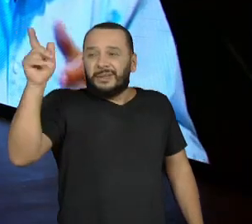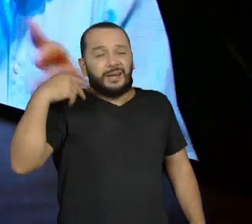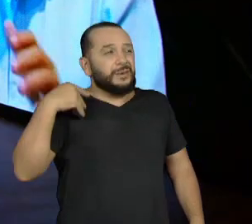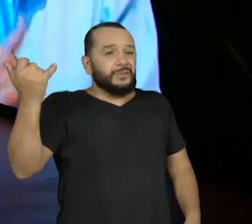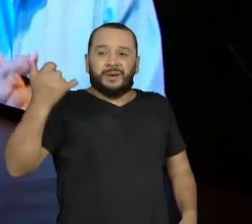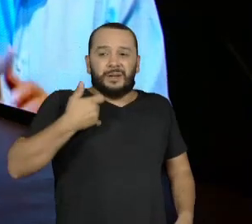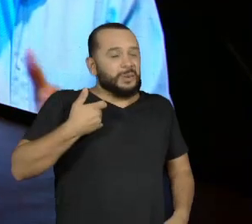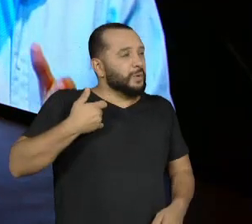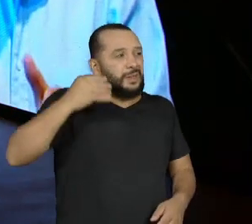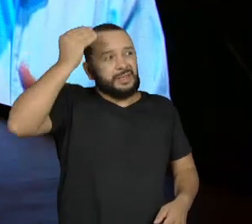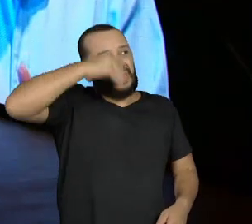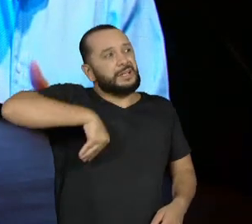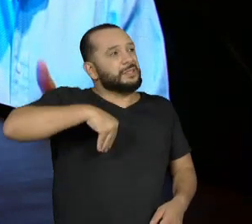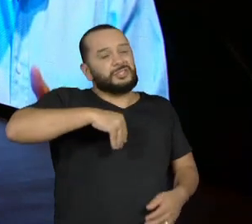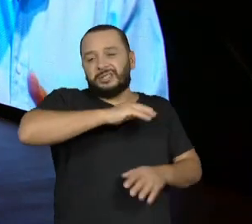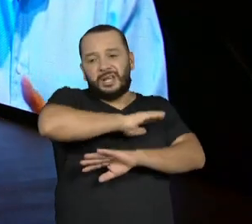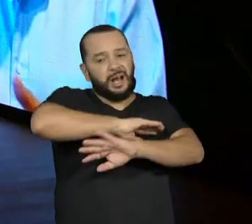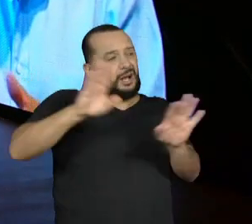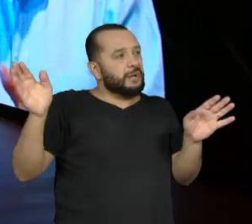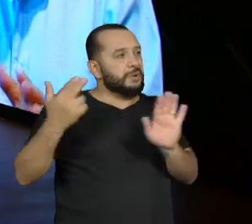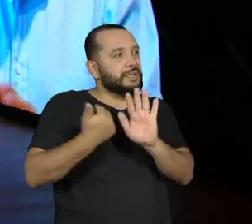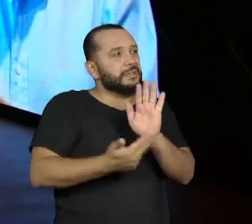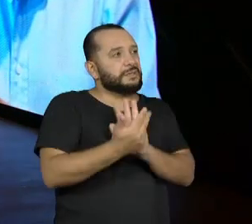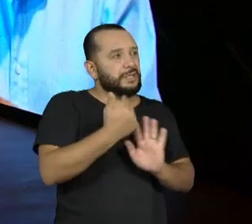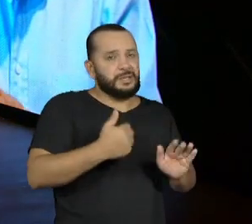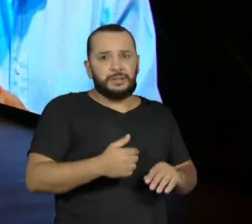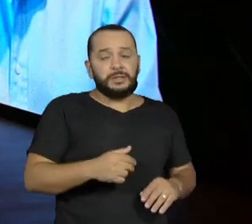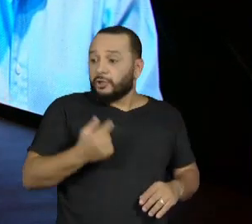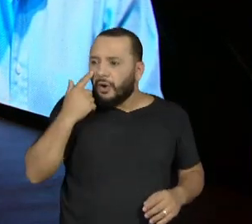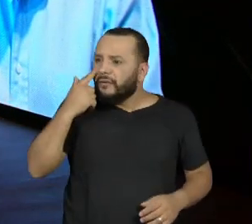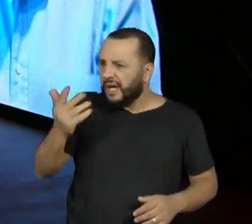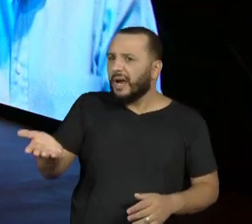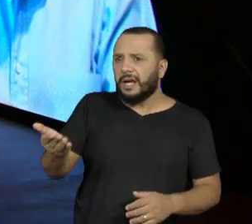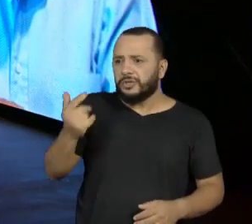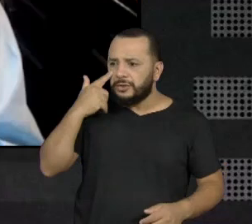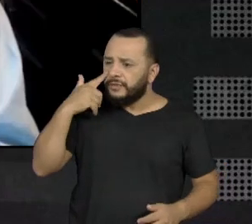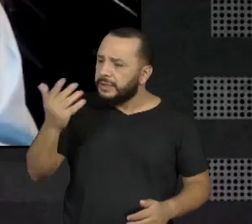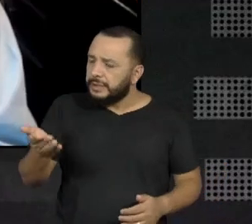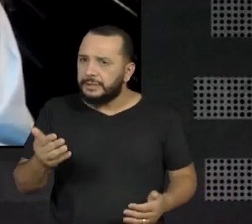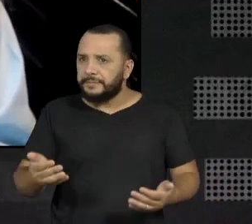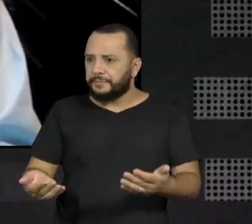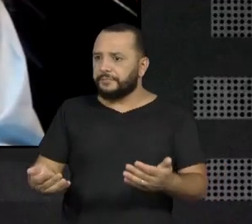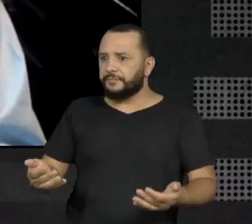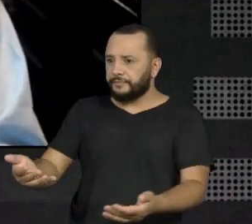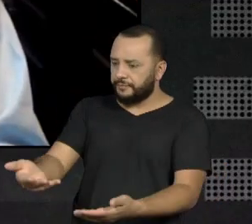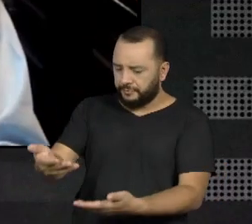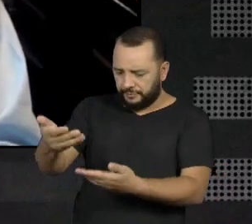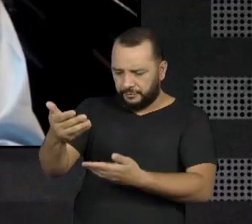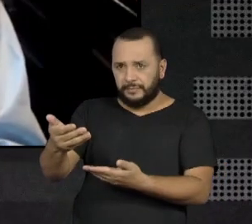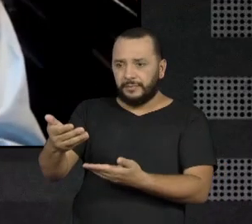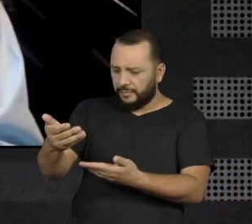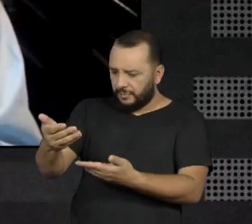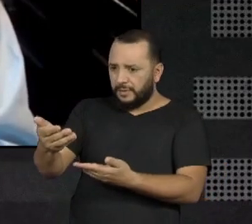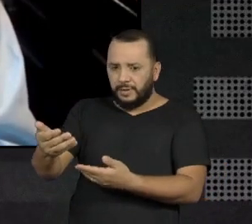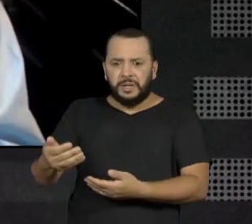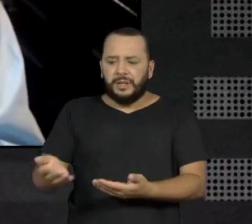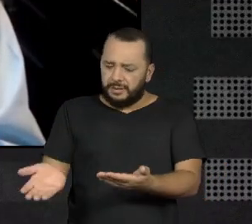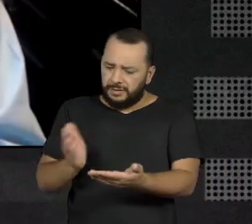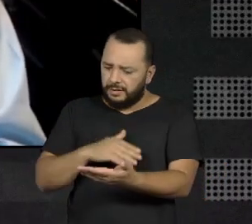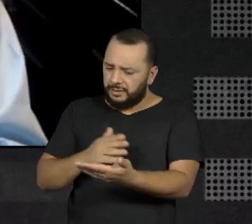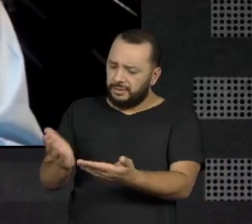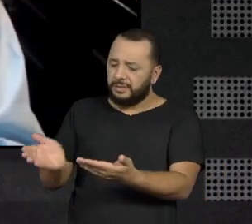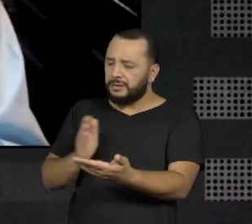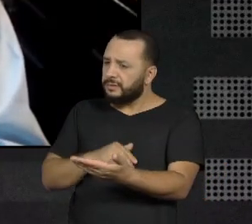naquele momento, né? Ele pediu para eu ver os desenhos, para ele ver os desenhos. Mostrei, você desenha,